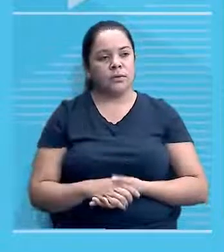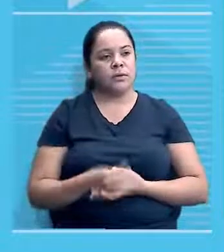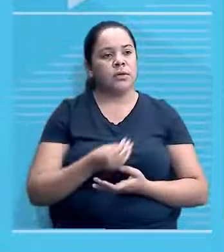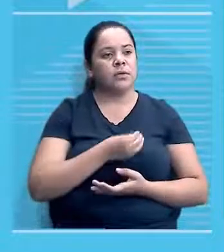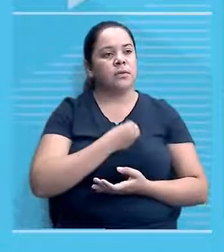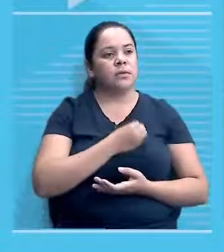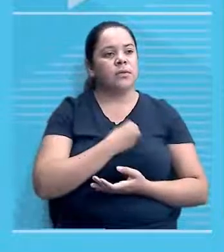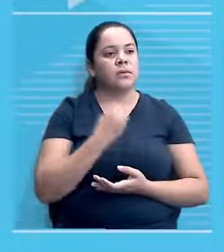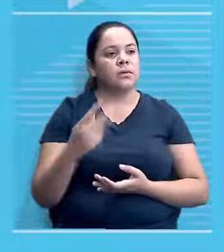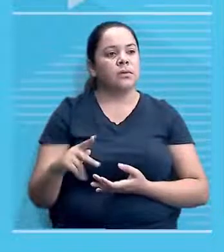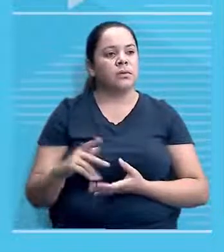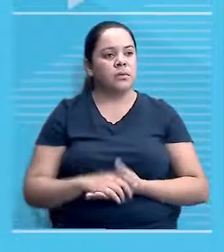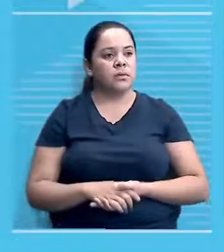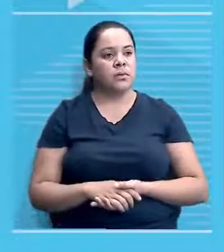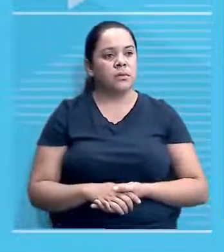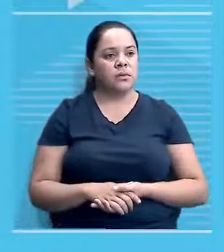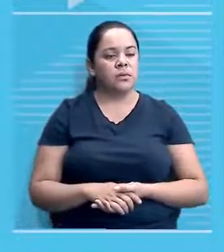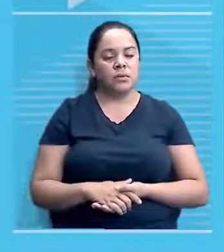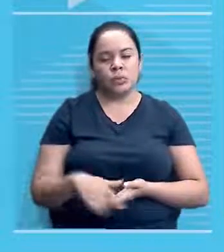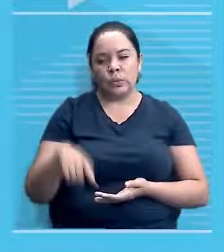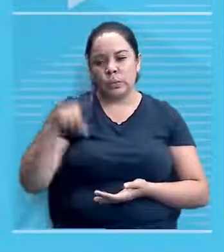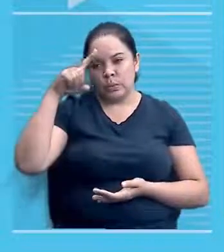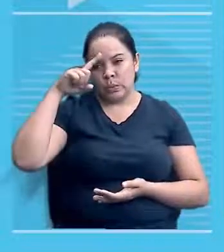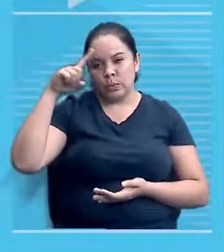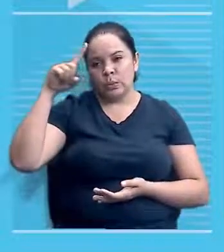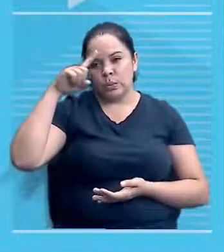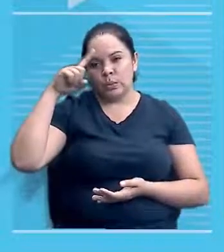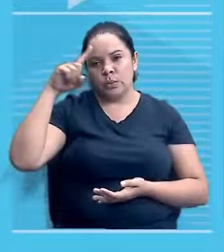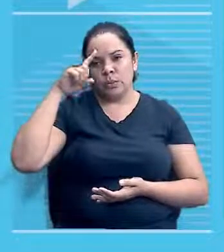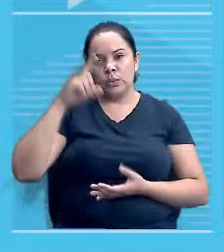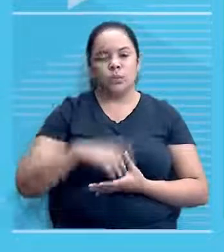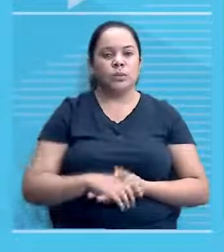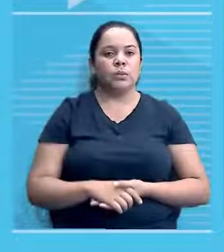vida todos os dias